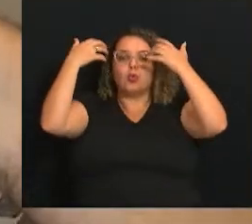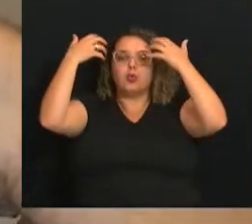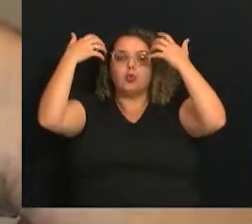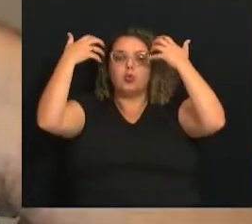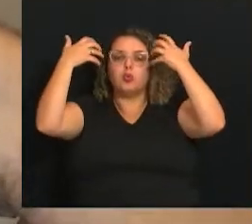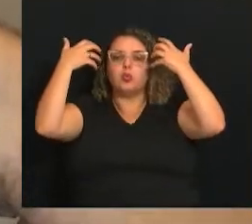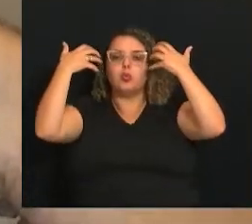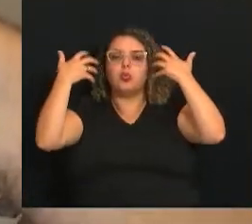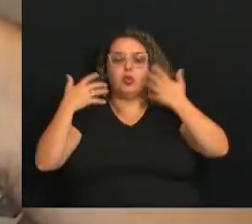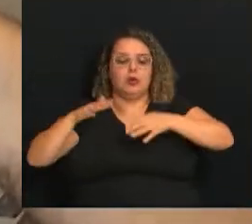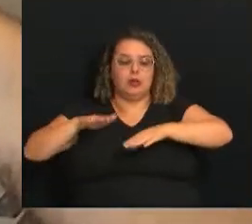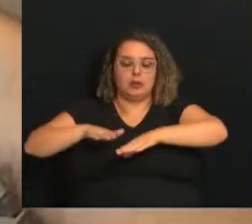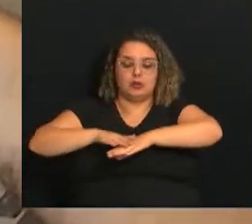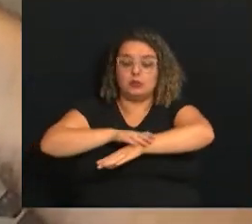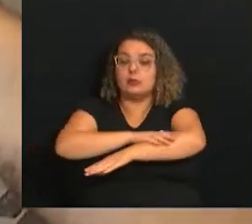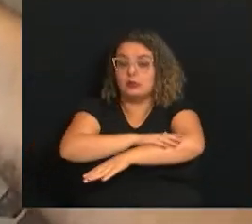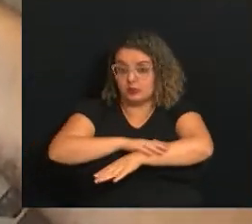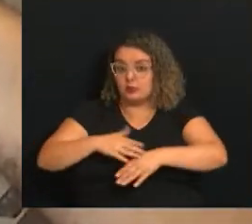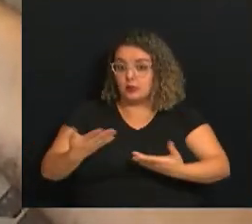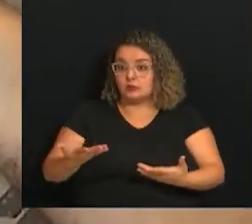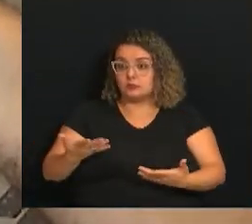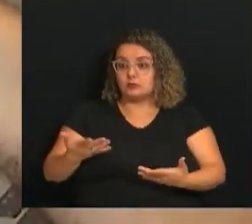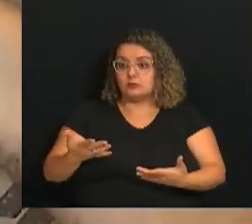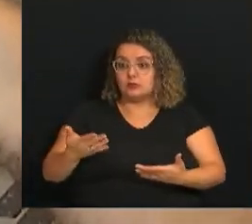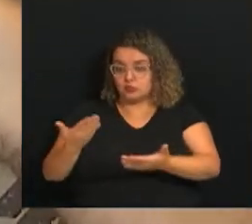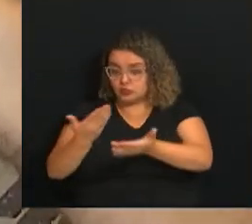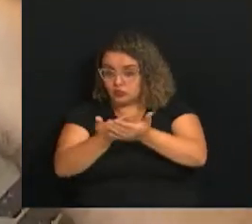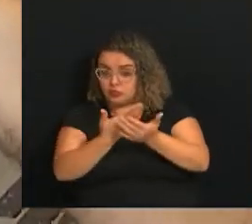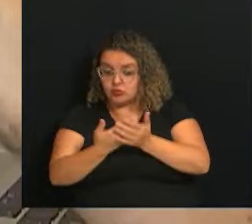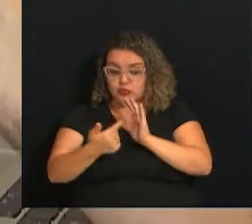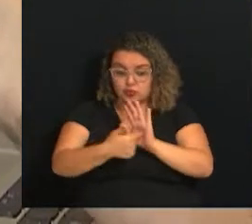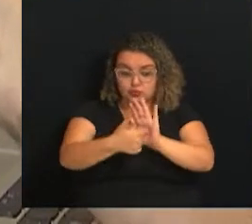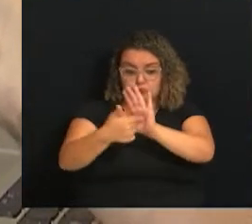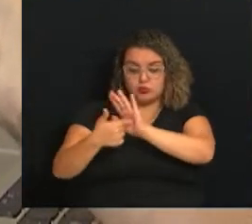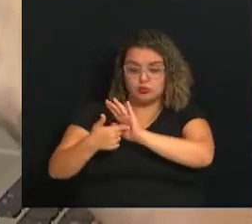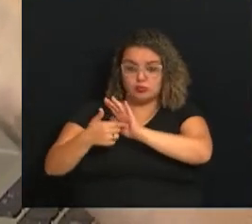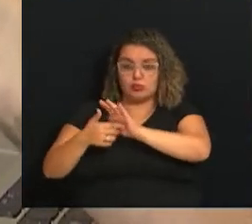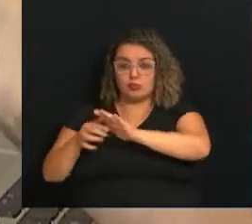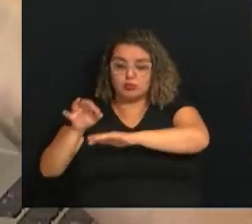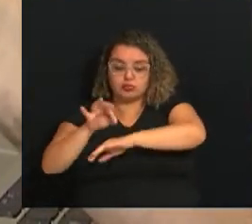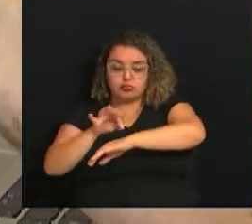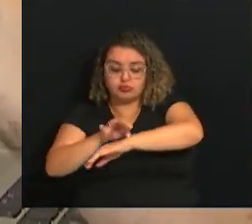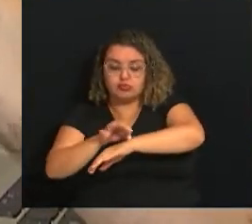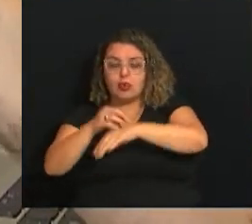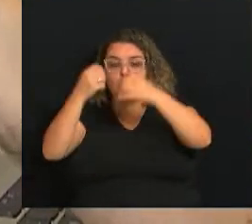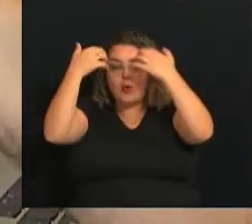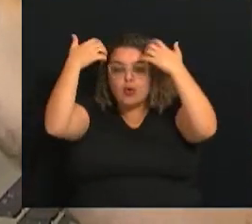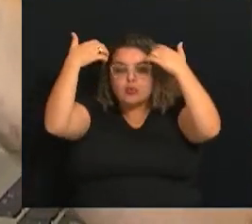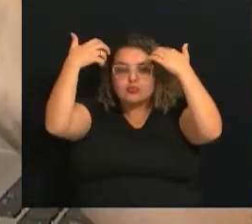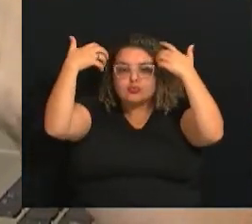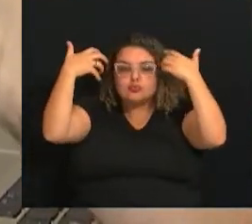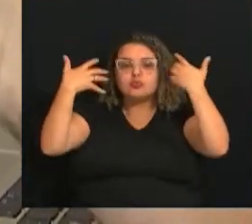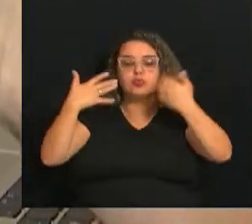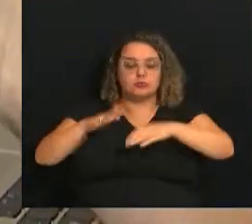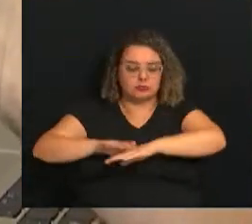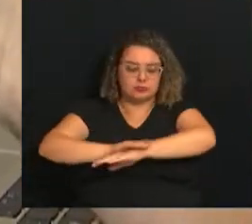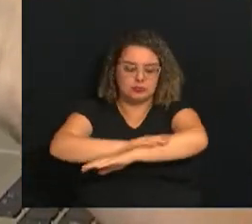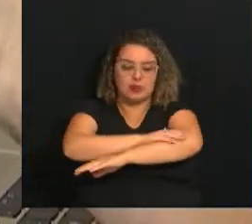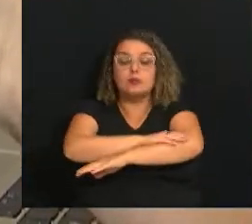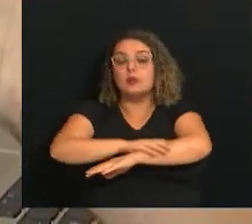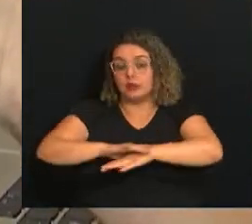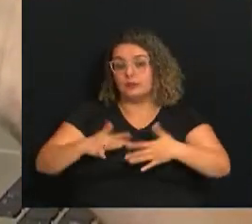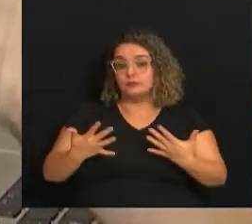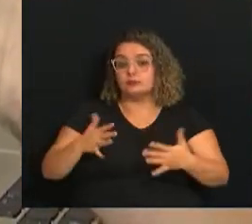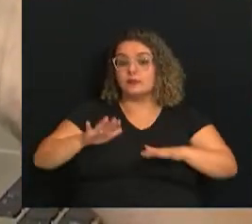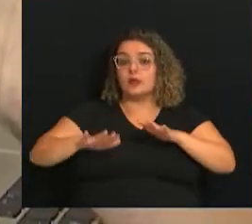eles mostram que os pernilongos eles se atraem por substâncias que são produzidas, tanto no suor quanto na pele. Então, assim, muitas vezes o